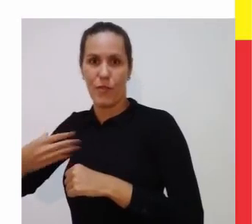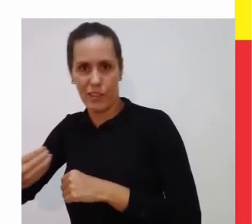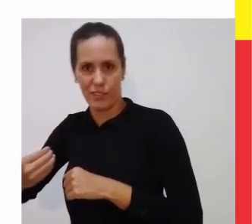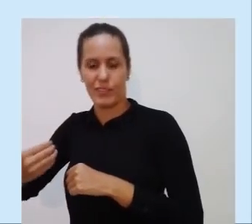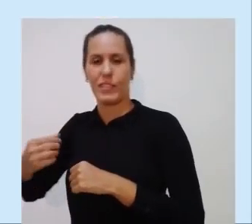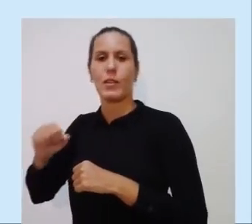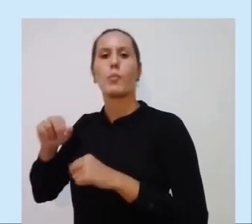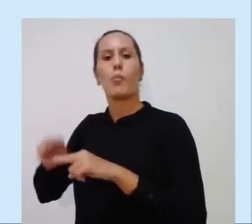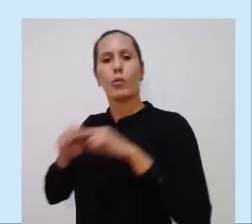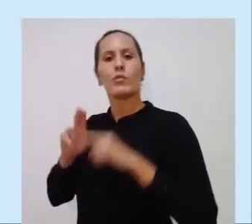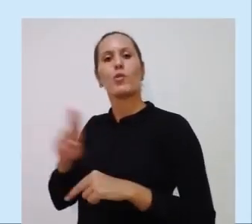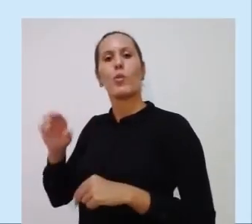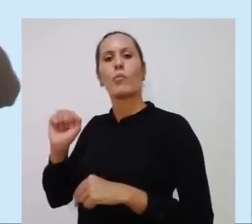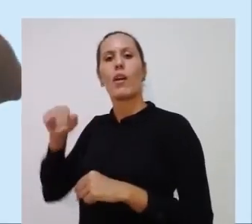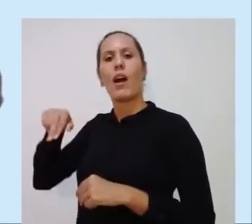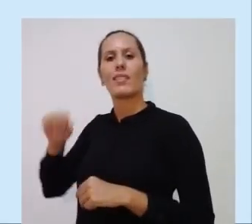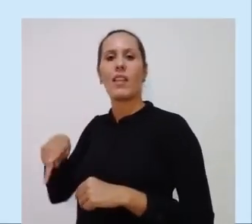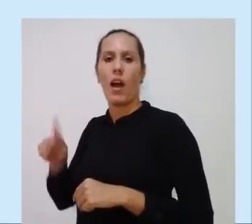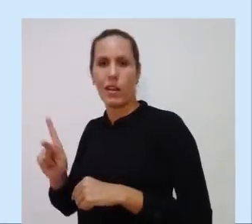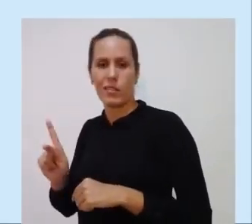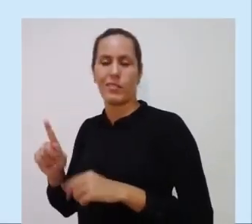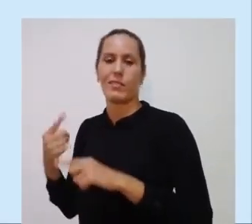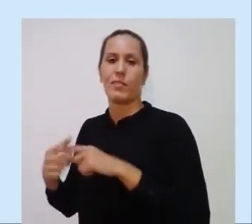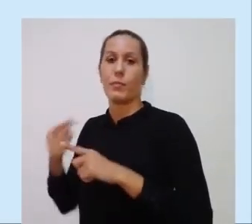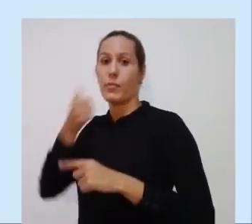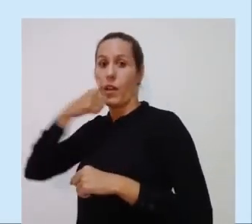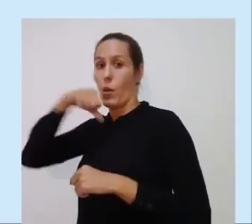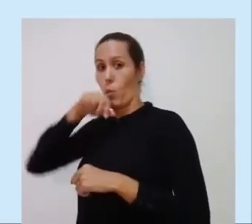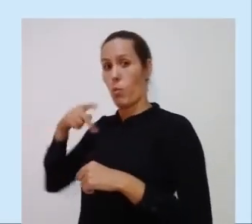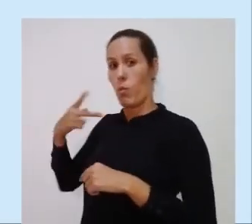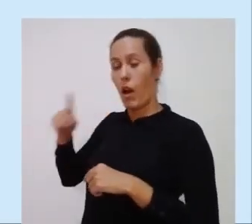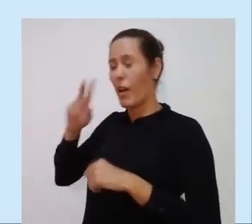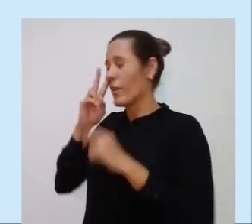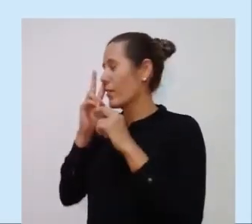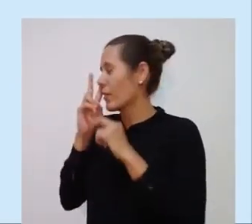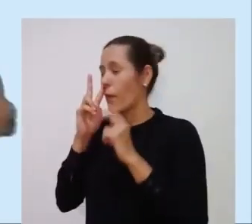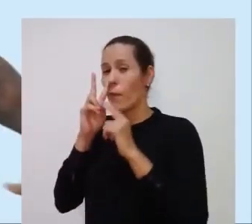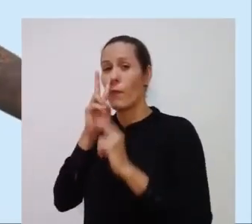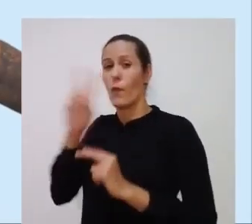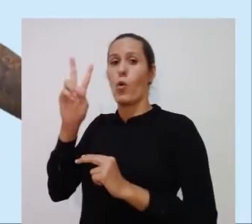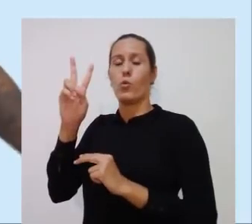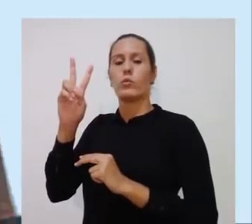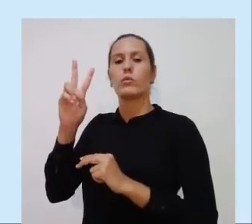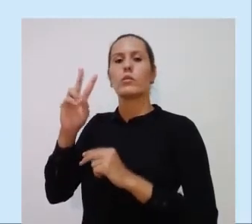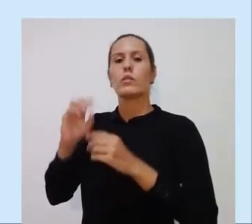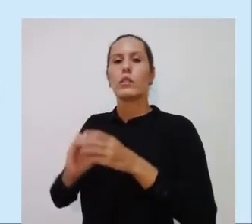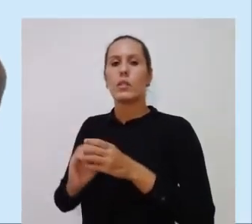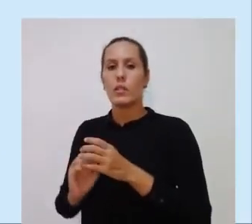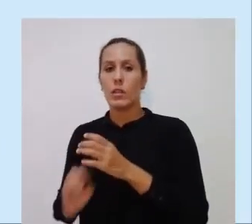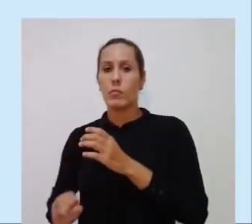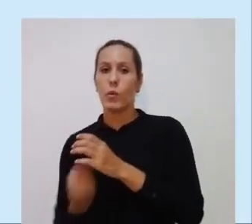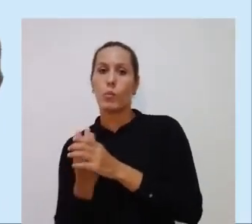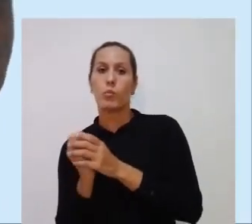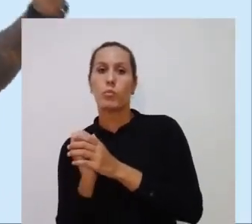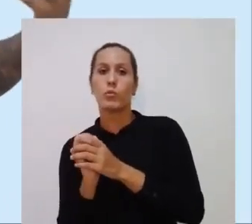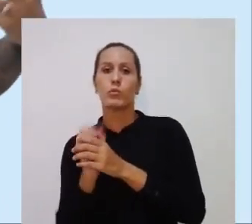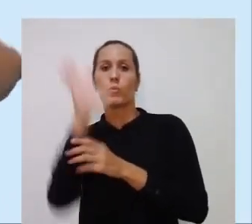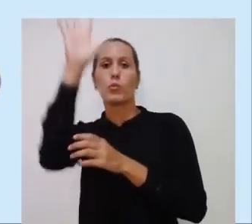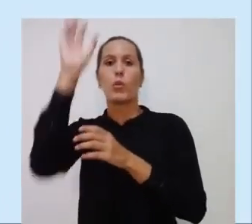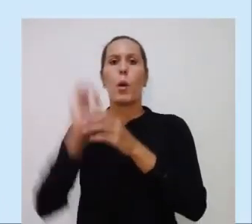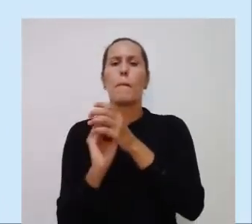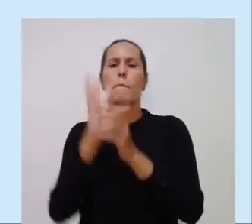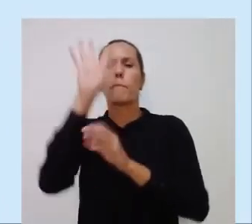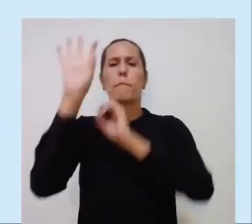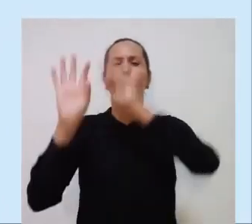Anak Krakatoa. A erupção do Krakatoa, que era o pai, foi tão forte que acabou jogando pedaços desse